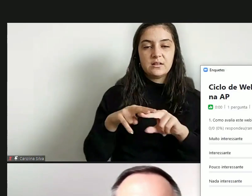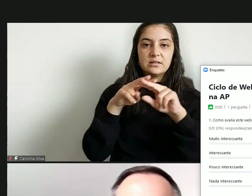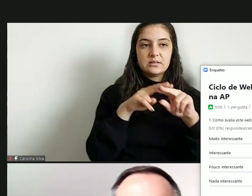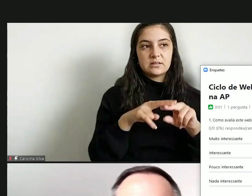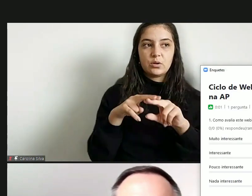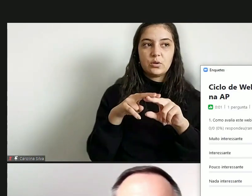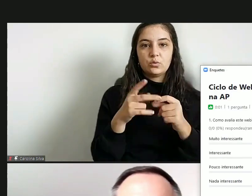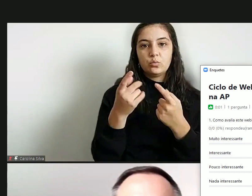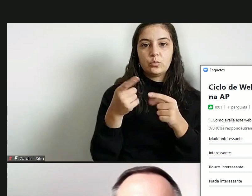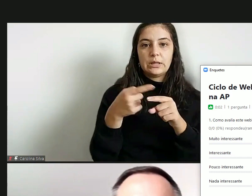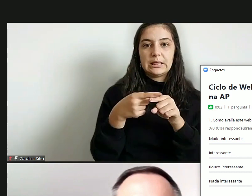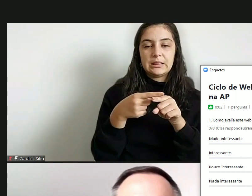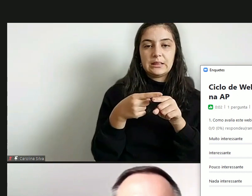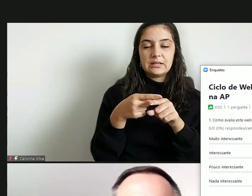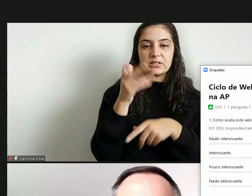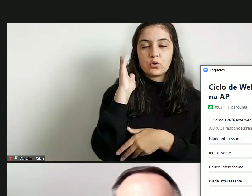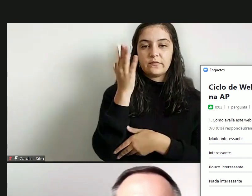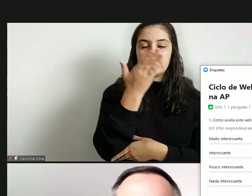desta conferência.